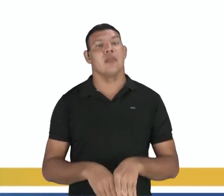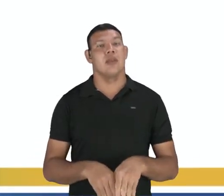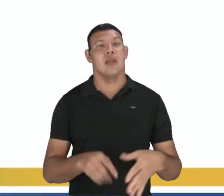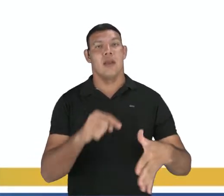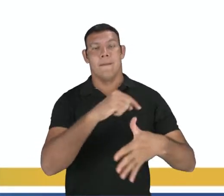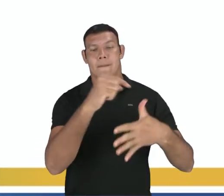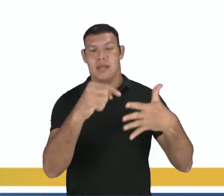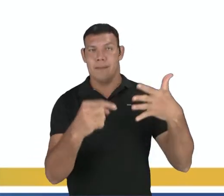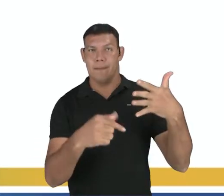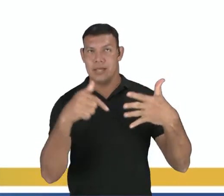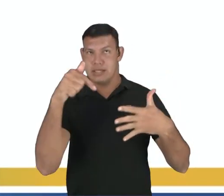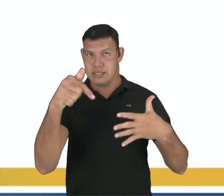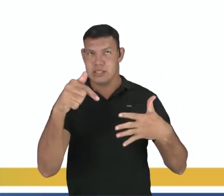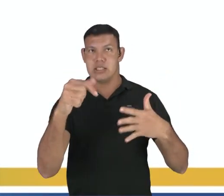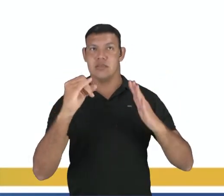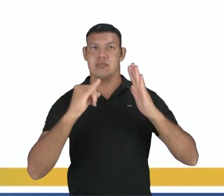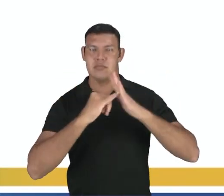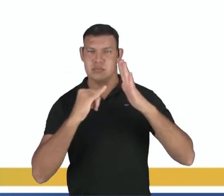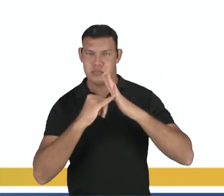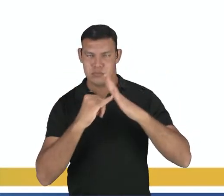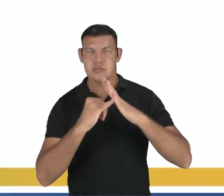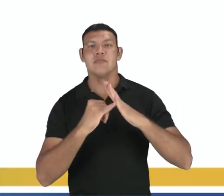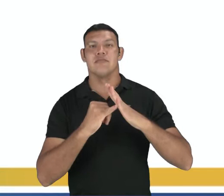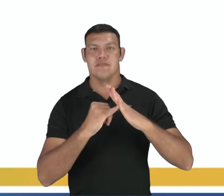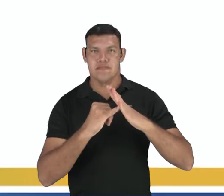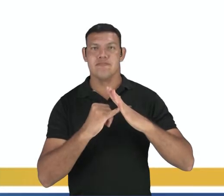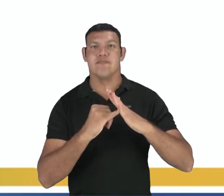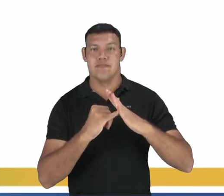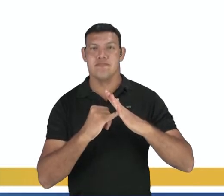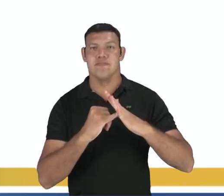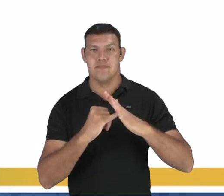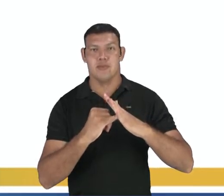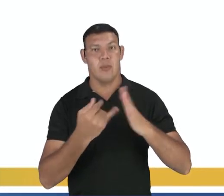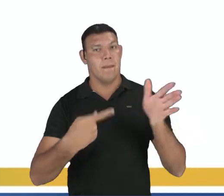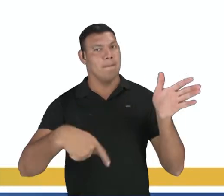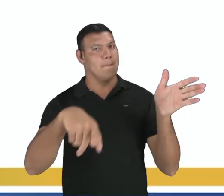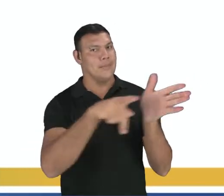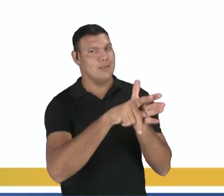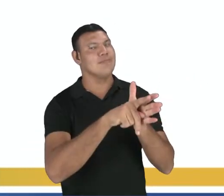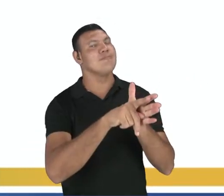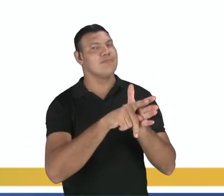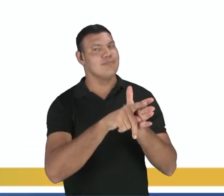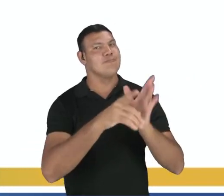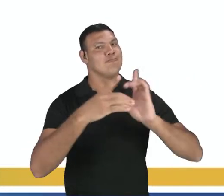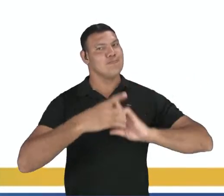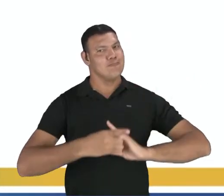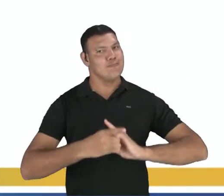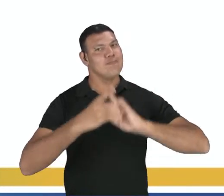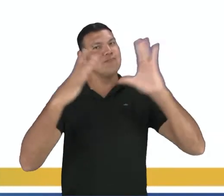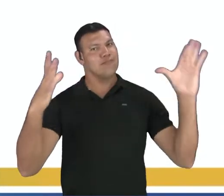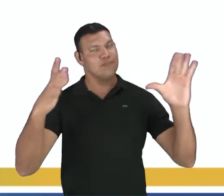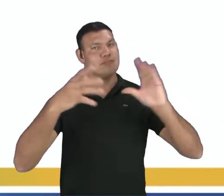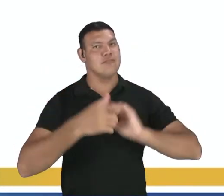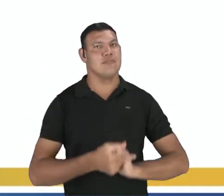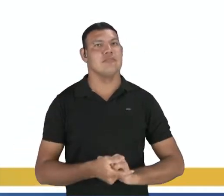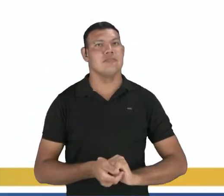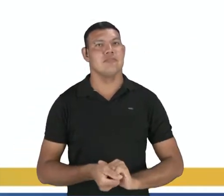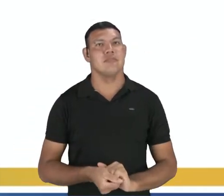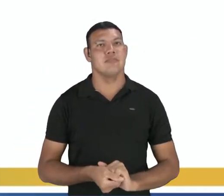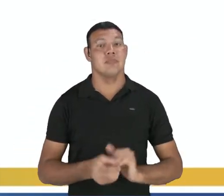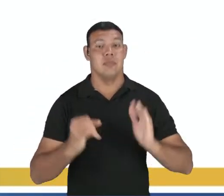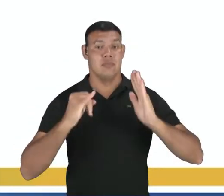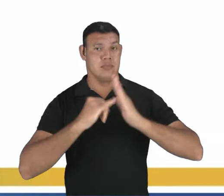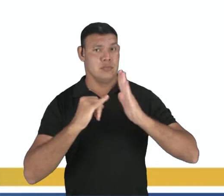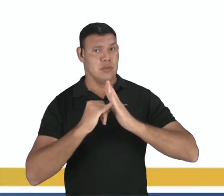7 instituições imprescindíveis a um regime democrático. Pessoal, essas instituições, a gente só vai ver um pouquinho